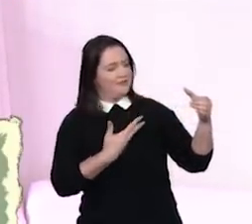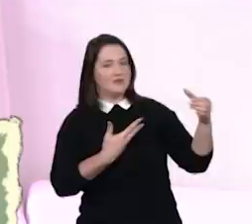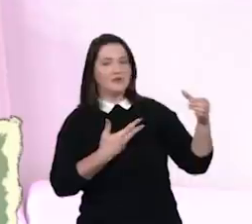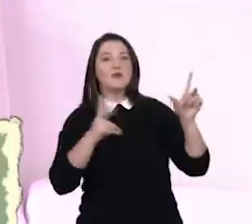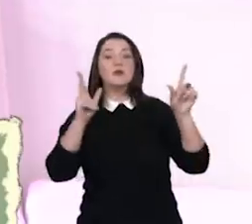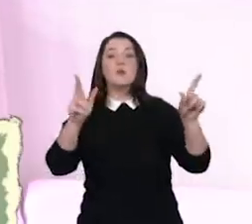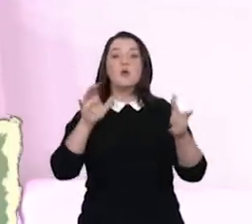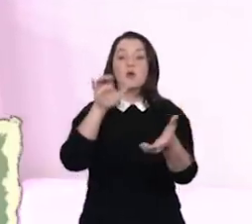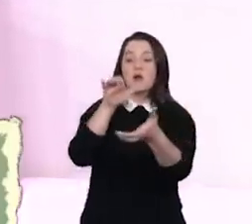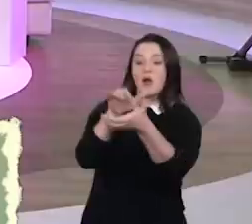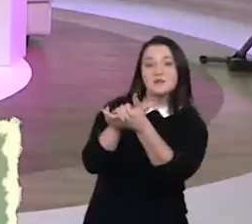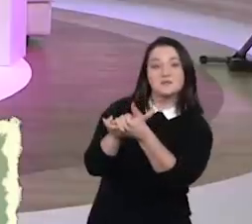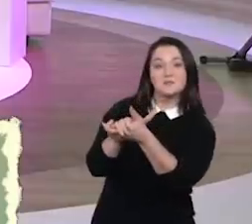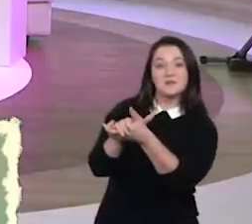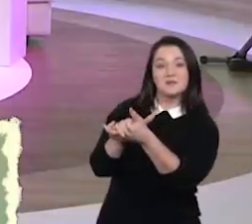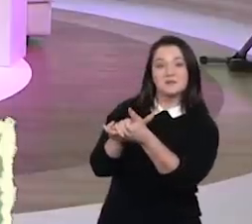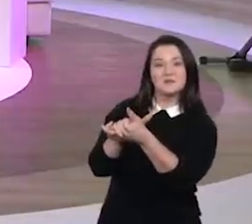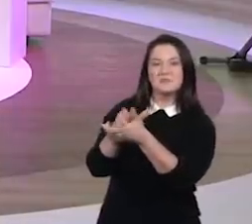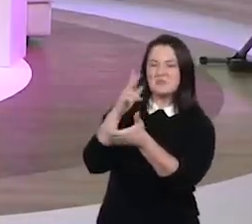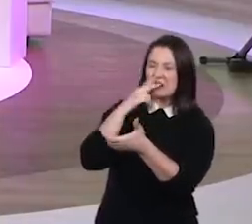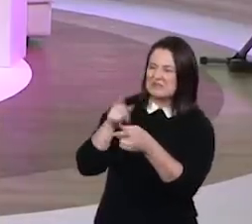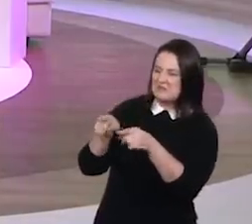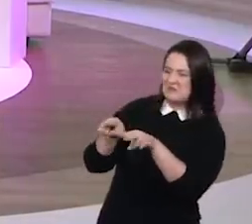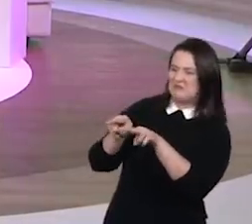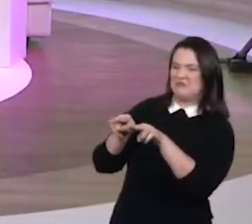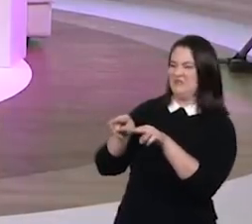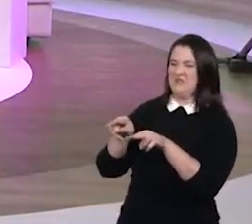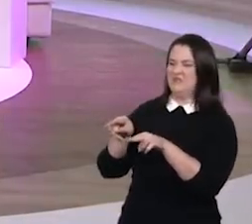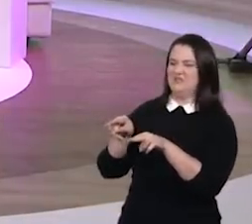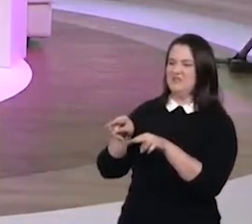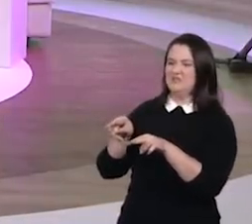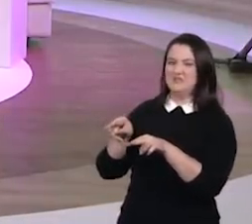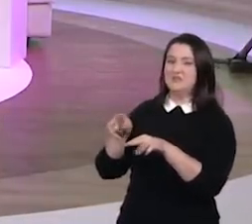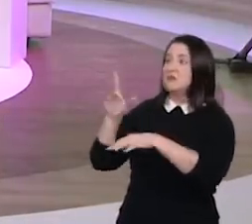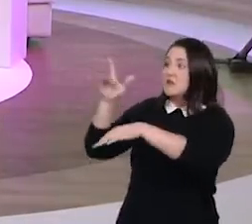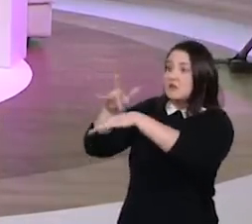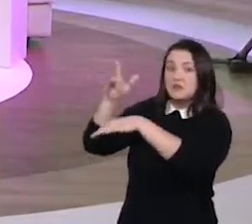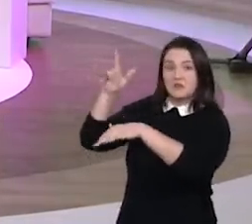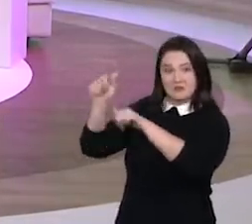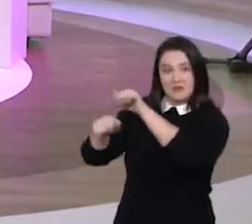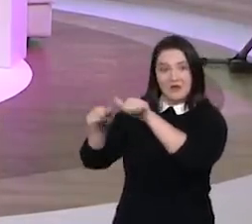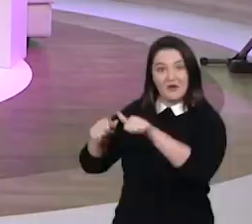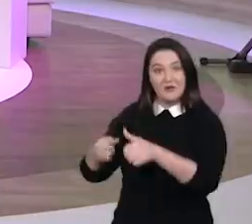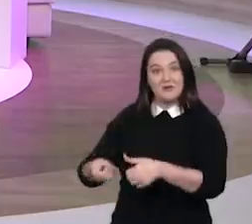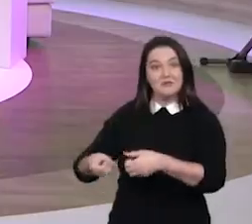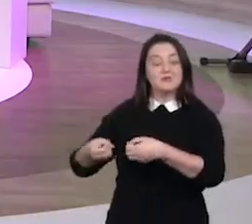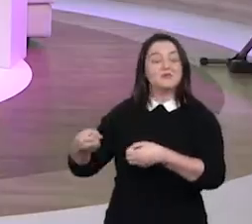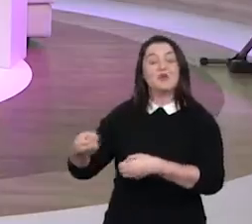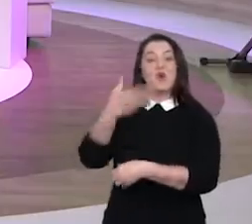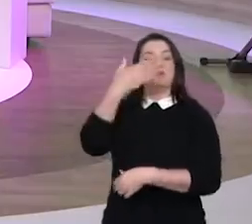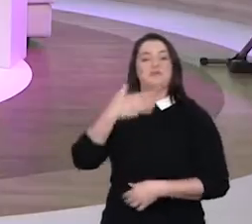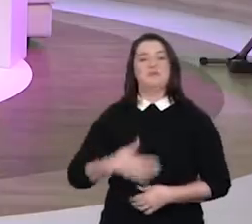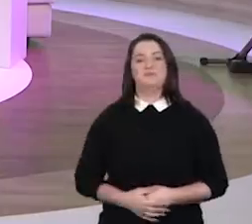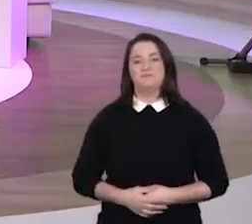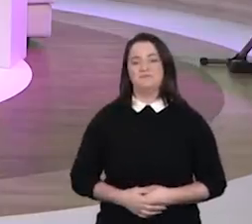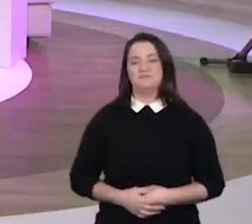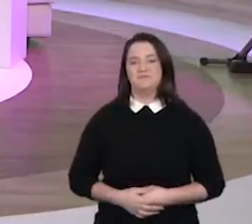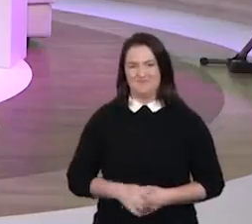que que eu trago esse tema nesta noite? Você sabe que o Google Brasil revelou um